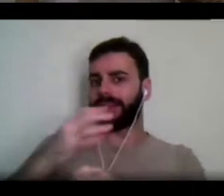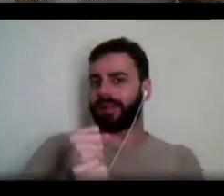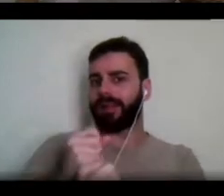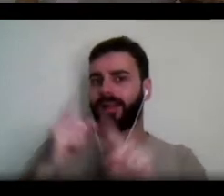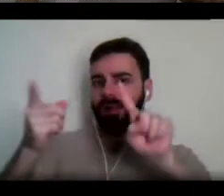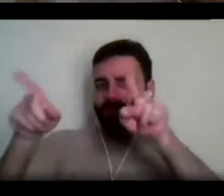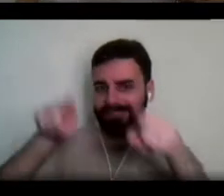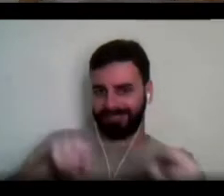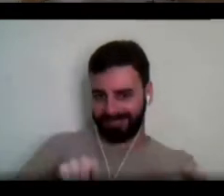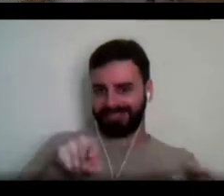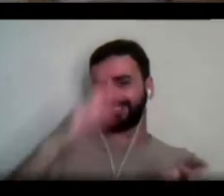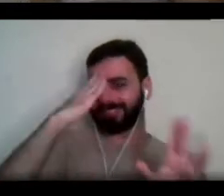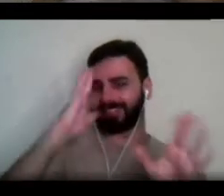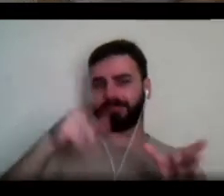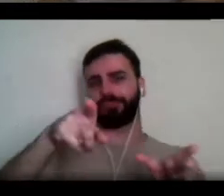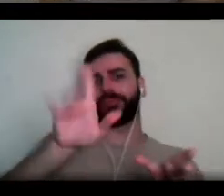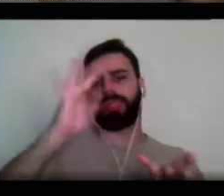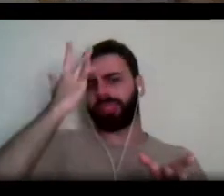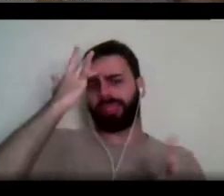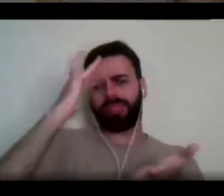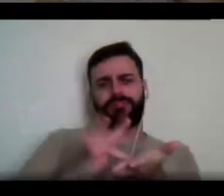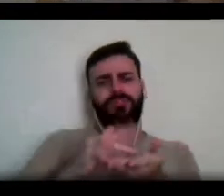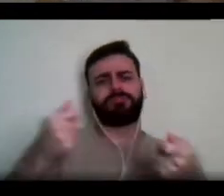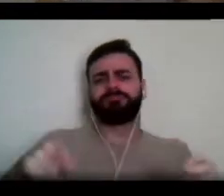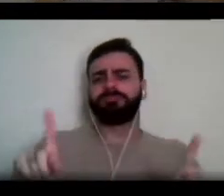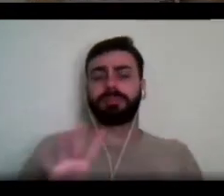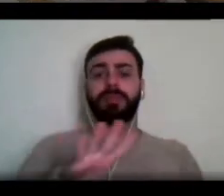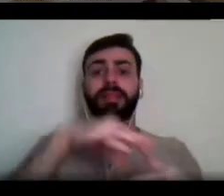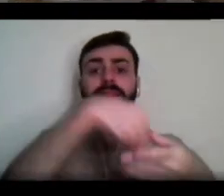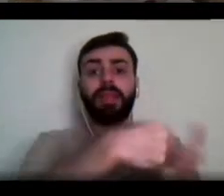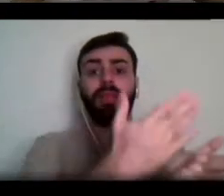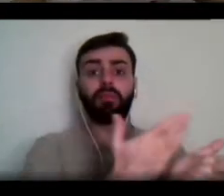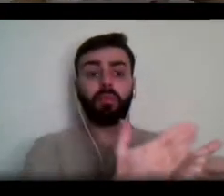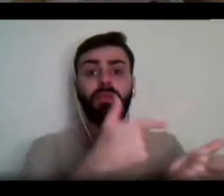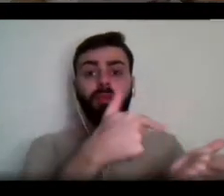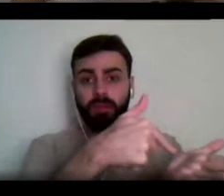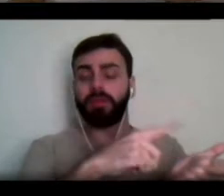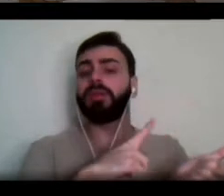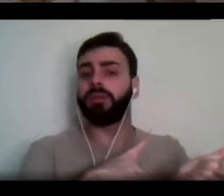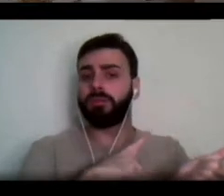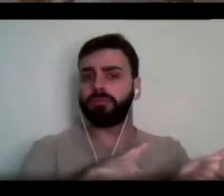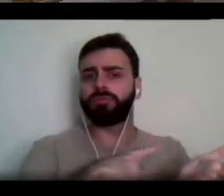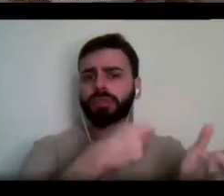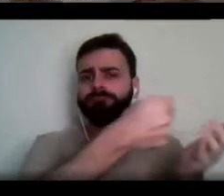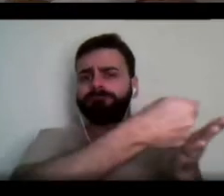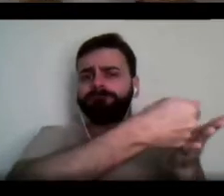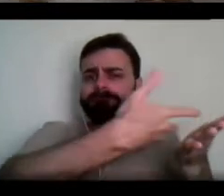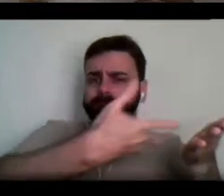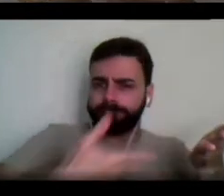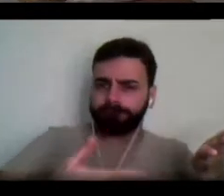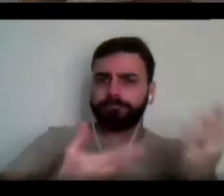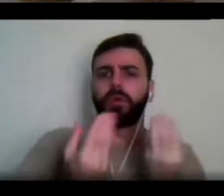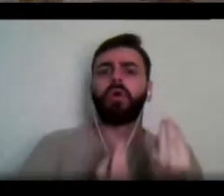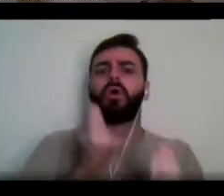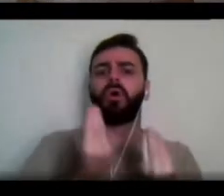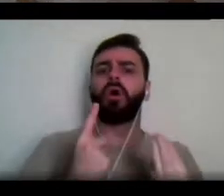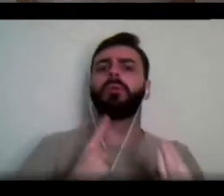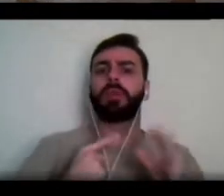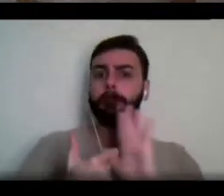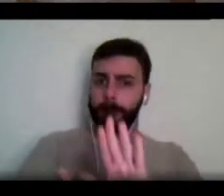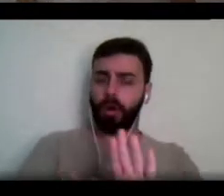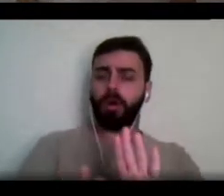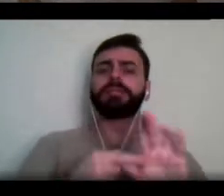essas equações de cinemática você precisa decorar mais. No livro, ele faz uma explicação